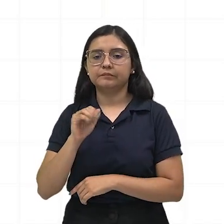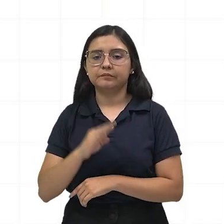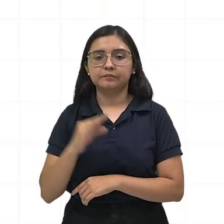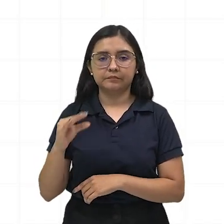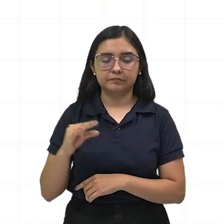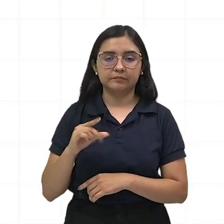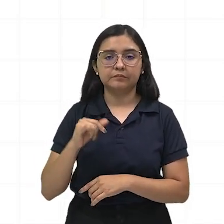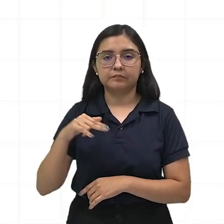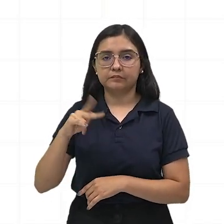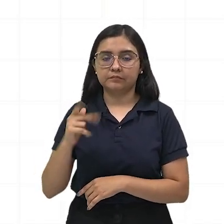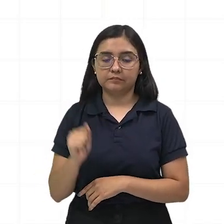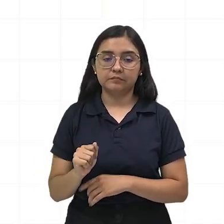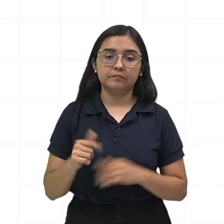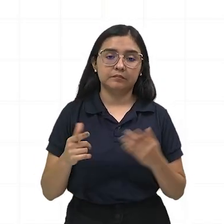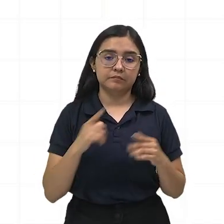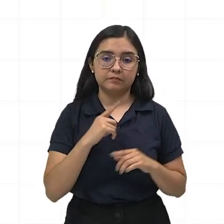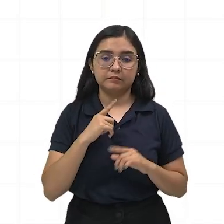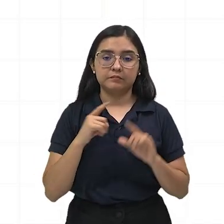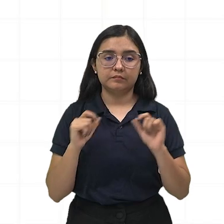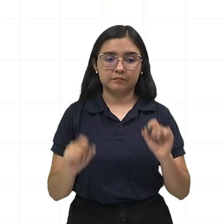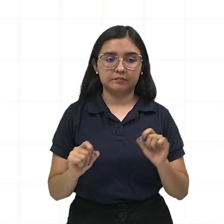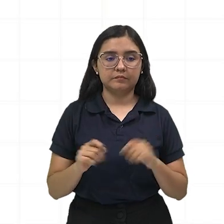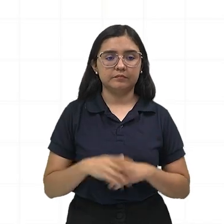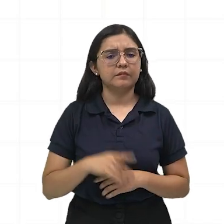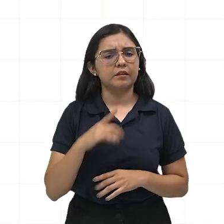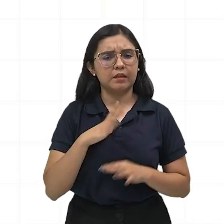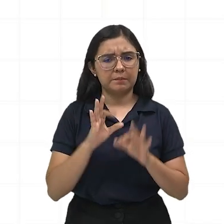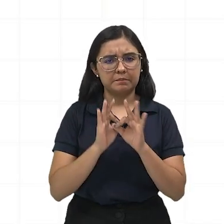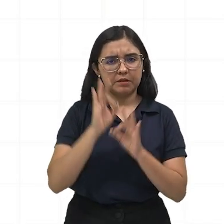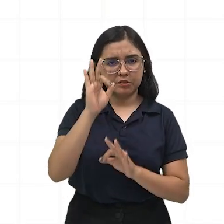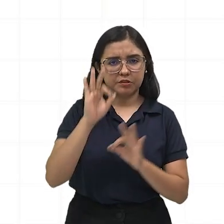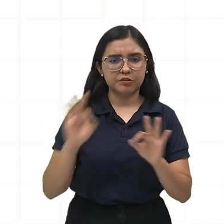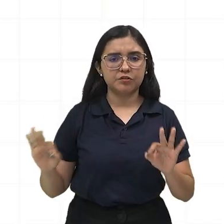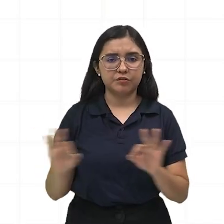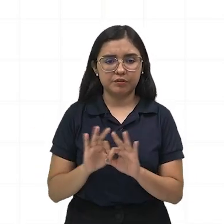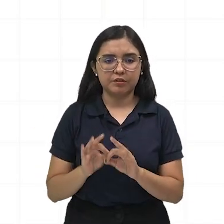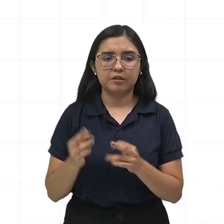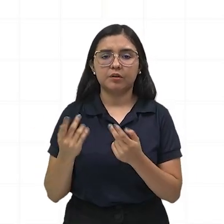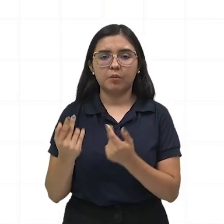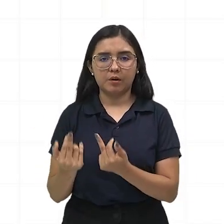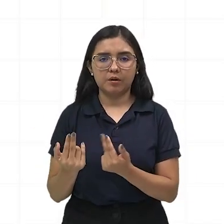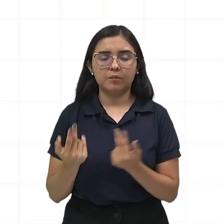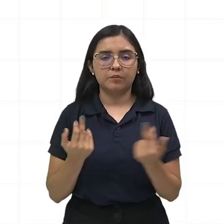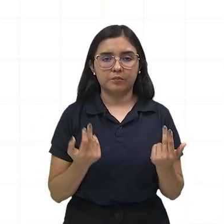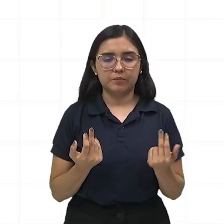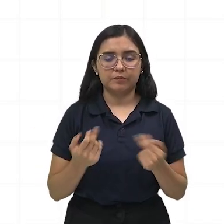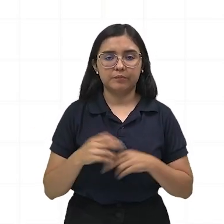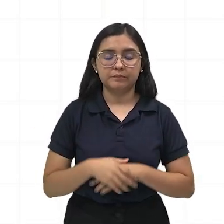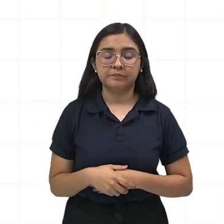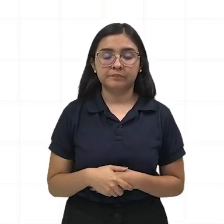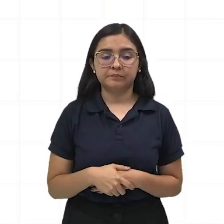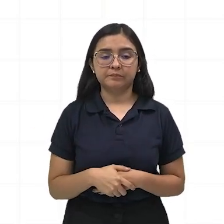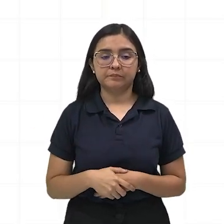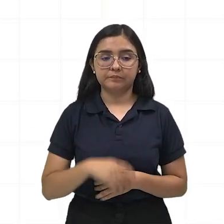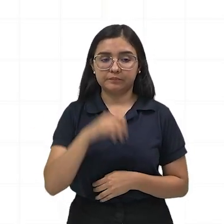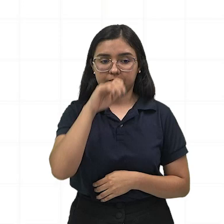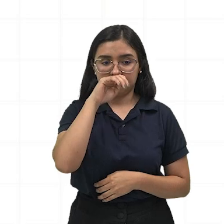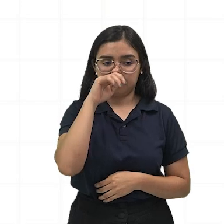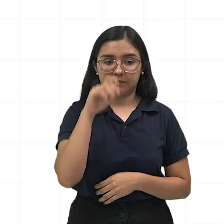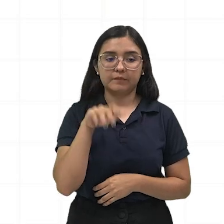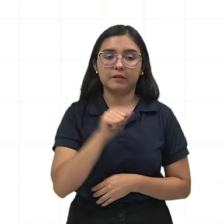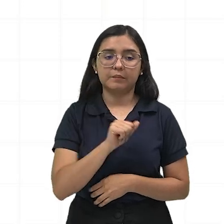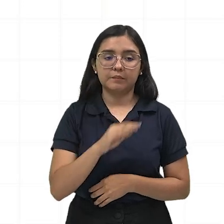Então ele tem aqui as mesmas medidas, né, de A a B, o